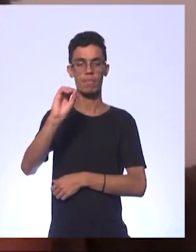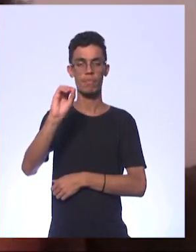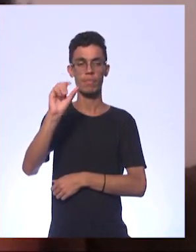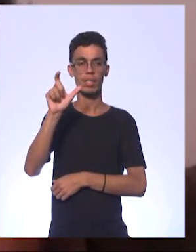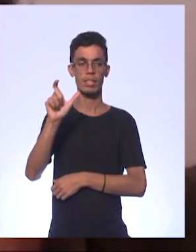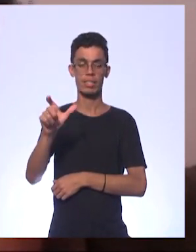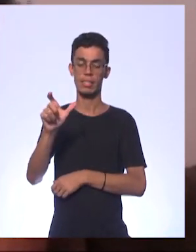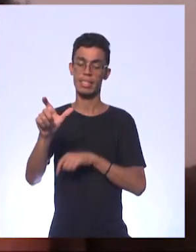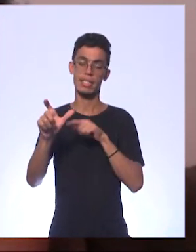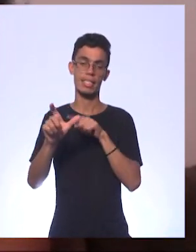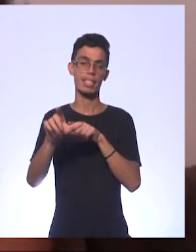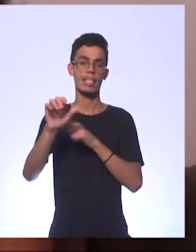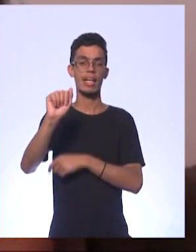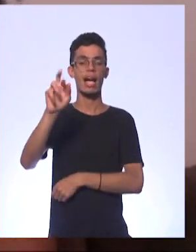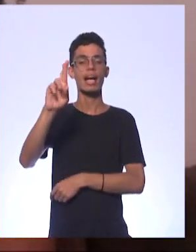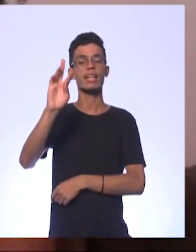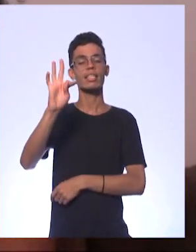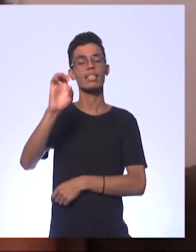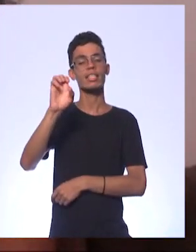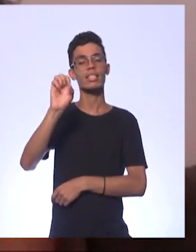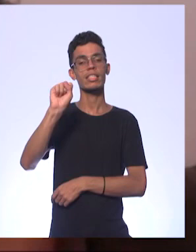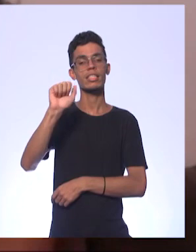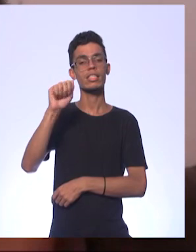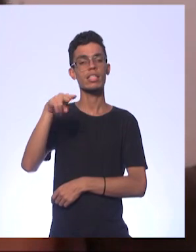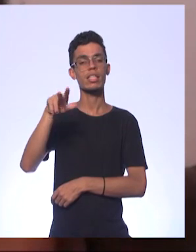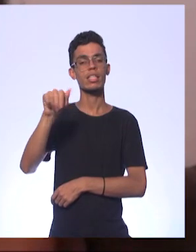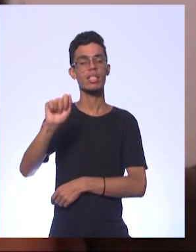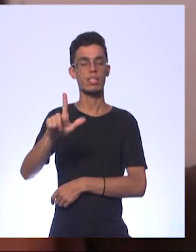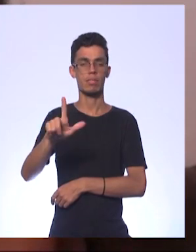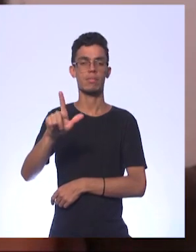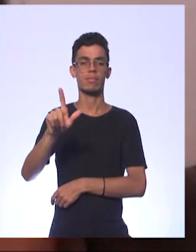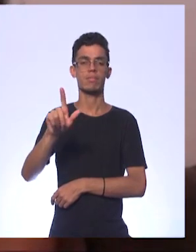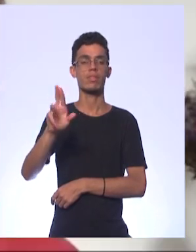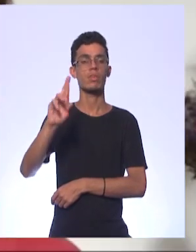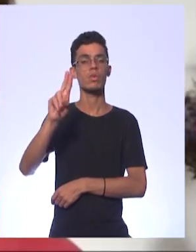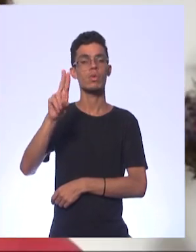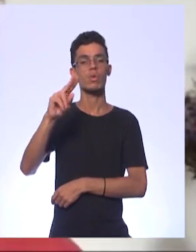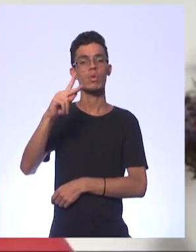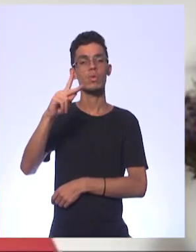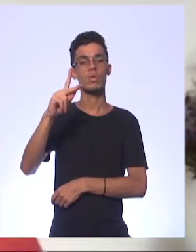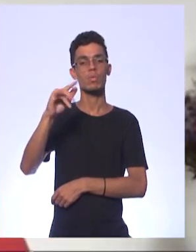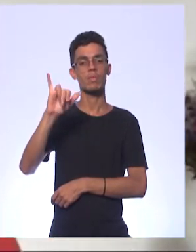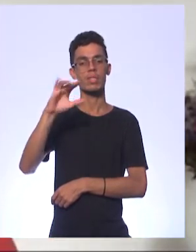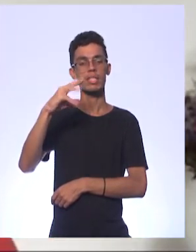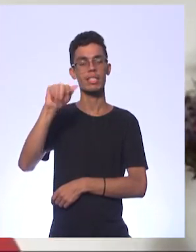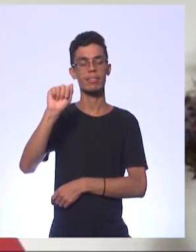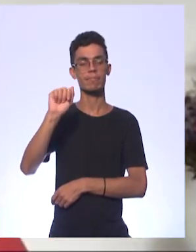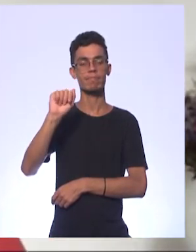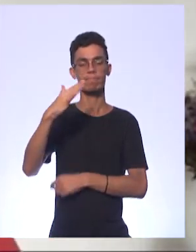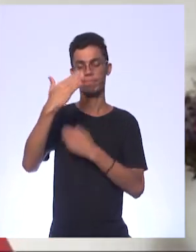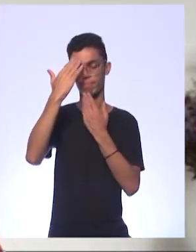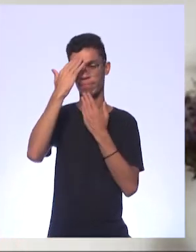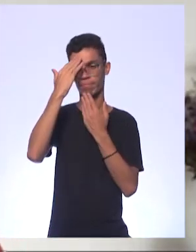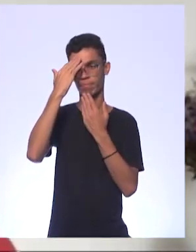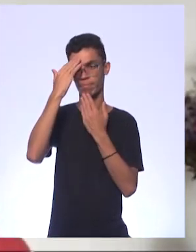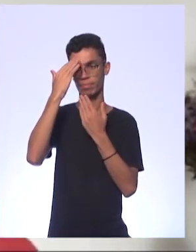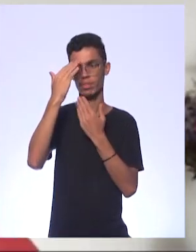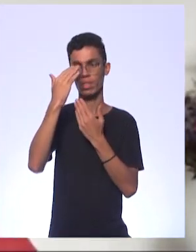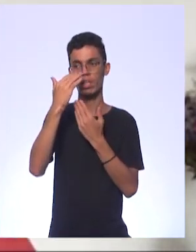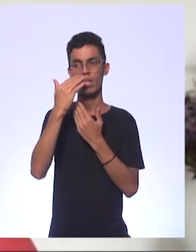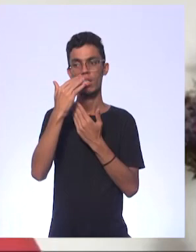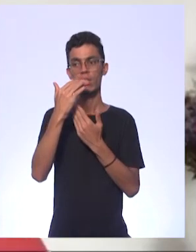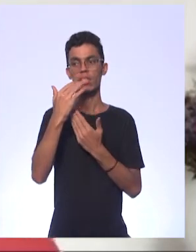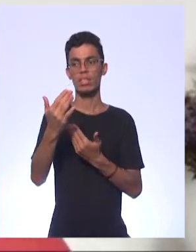é artesanal. Obrigada. Eu que agradeço, Tamires. E aí, Chico, eu